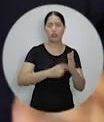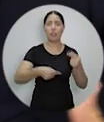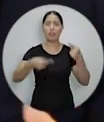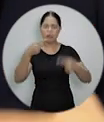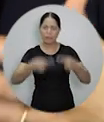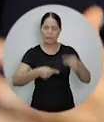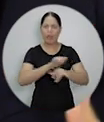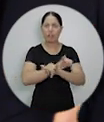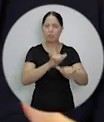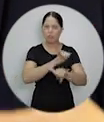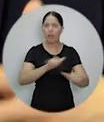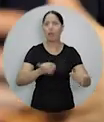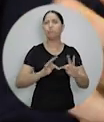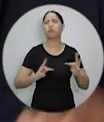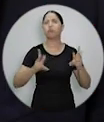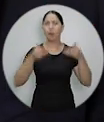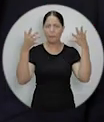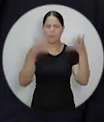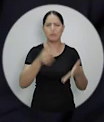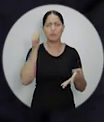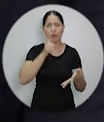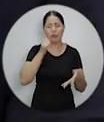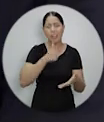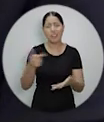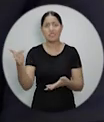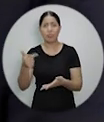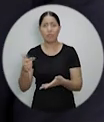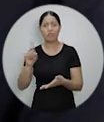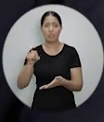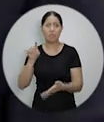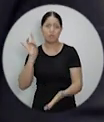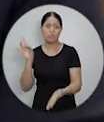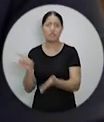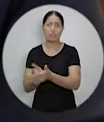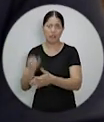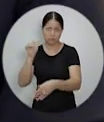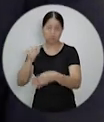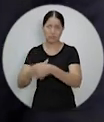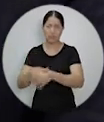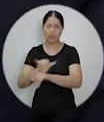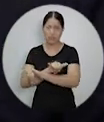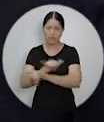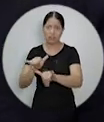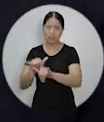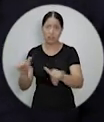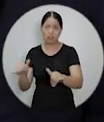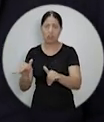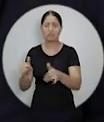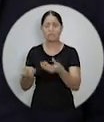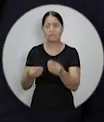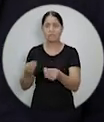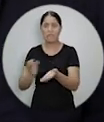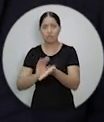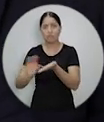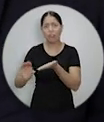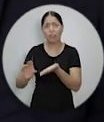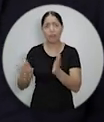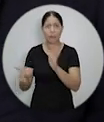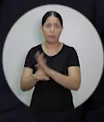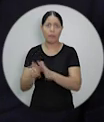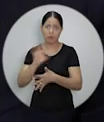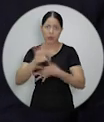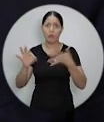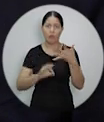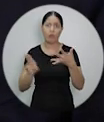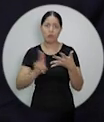do debate, da discussão, da integração das mulheres, e o segundo momento, que é o momento efetivo da participação nas campanhas eleitorais, cumprindo com as